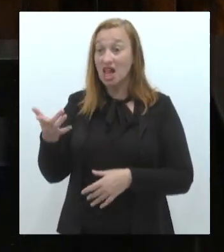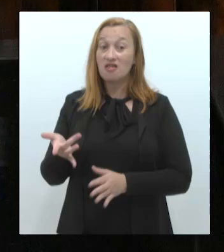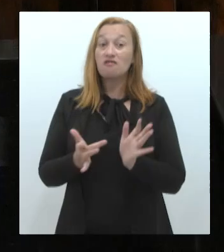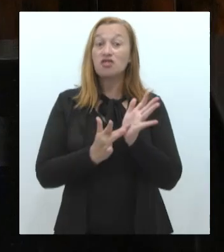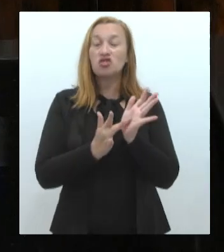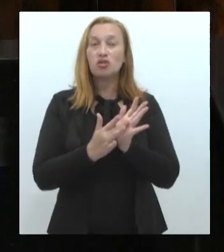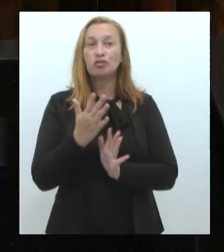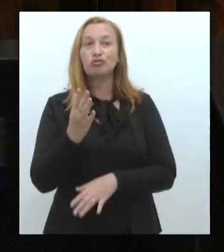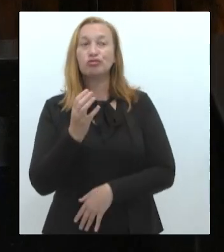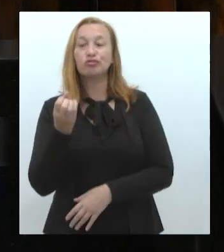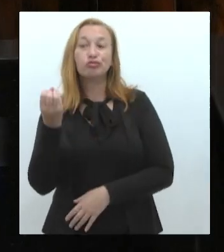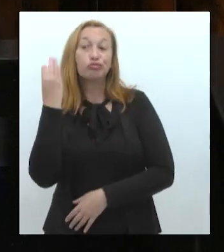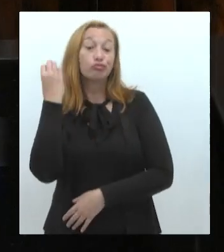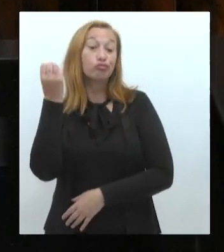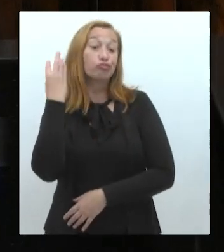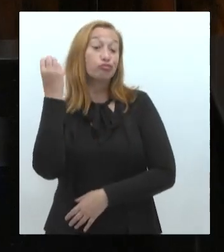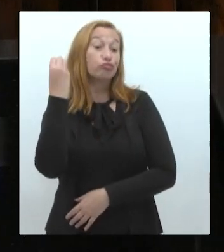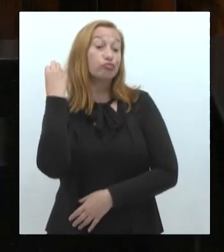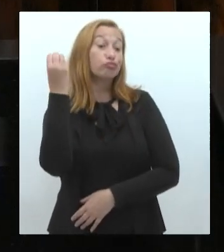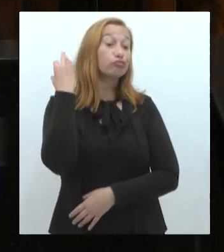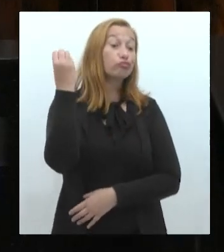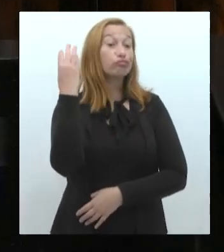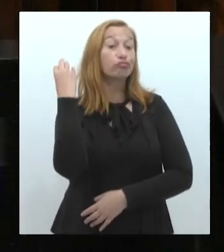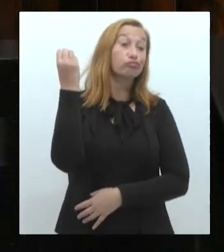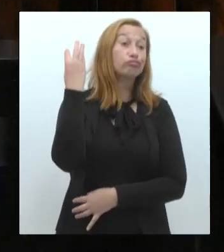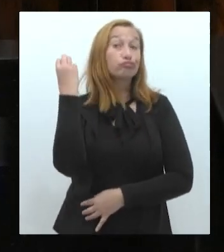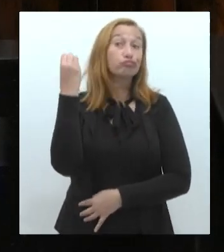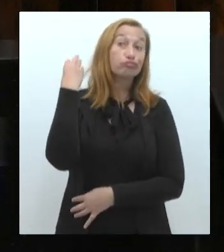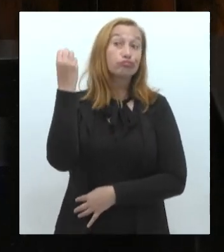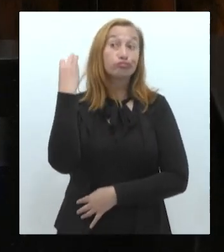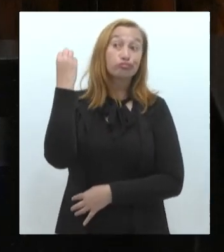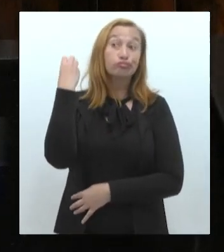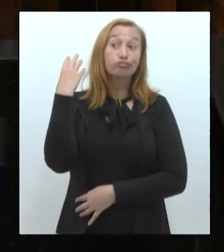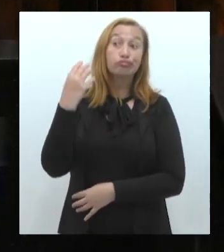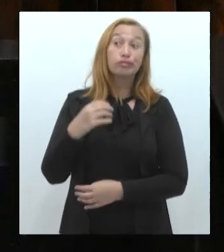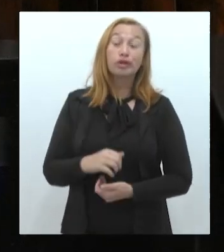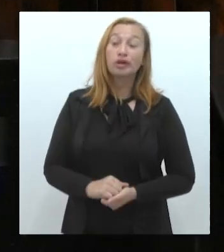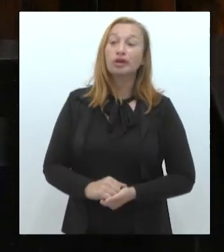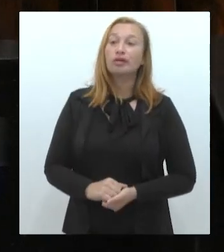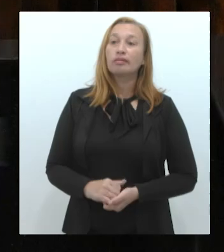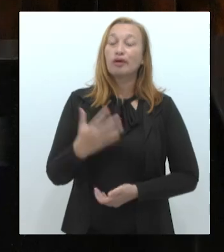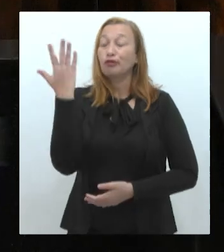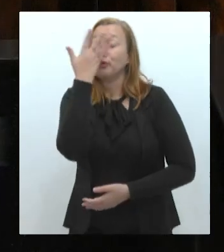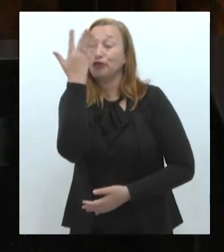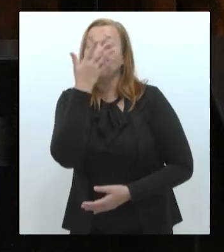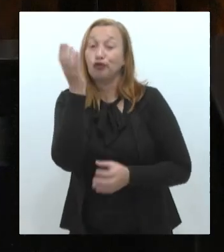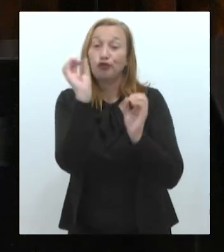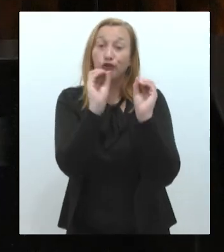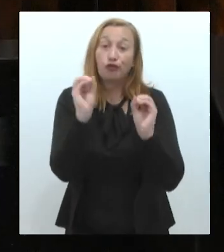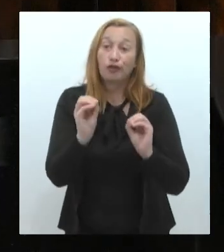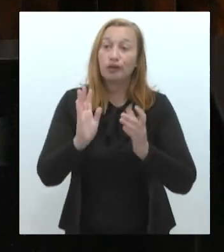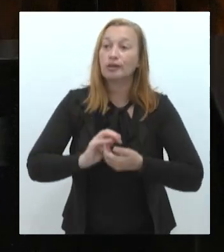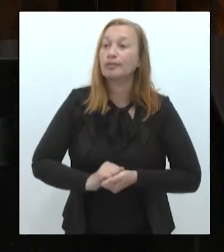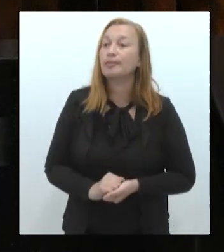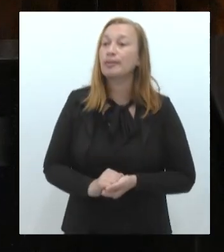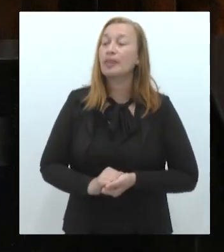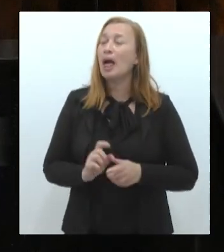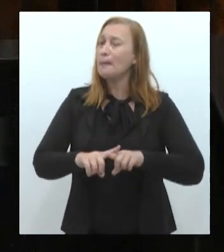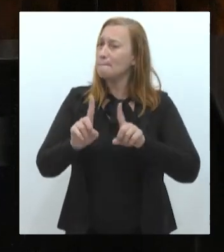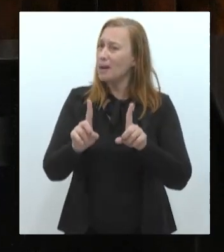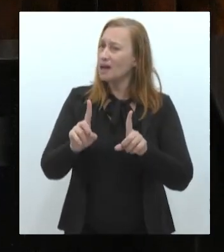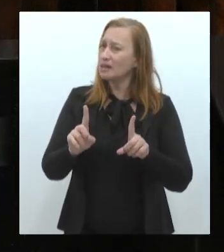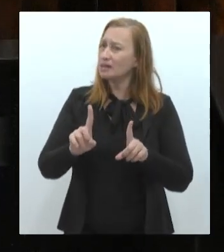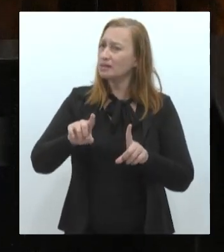ouviu, e seus asseclas começaram a tapar, para ele não ouvir, para ele não ver, né? Mais